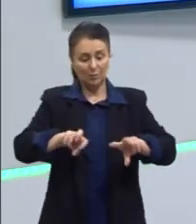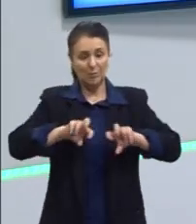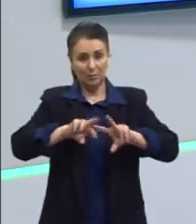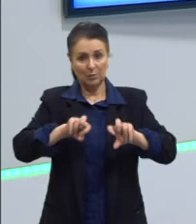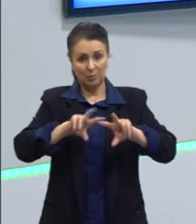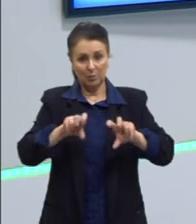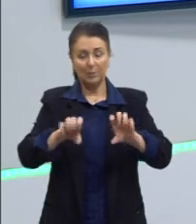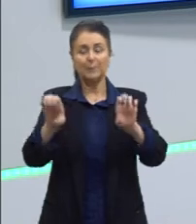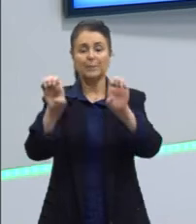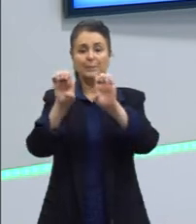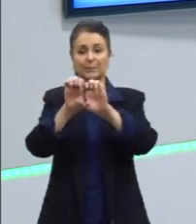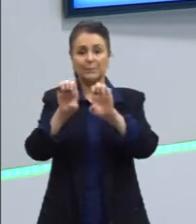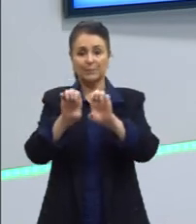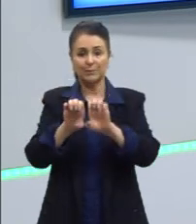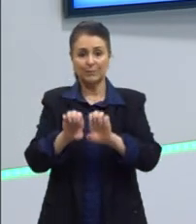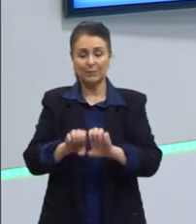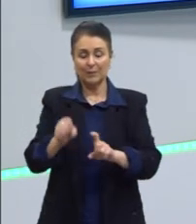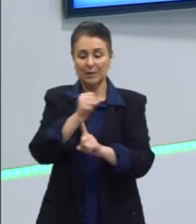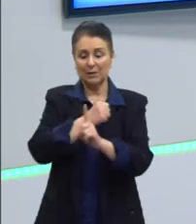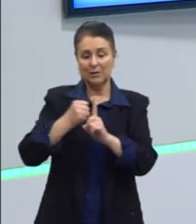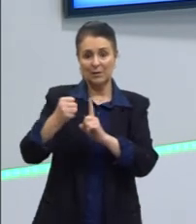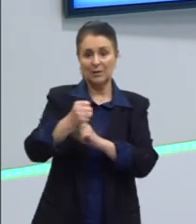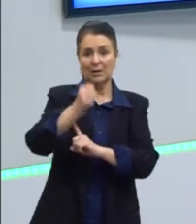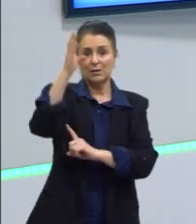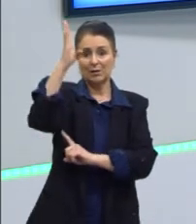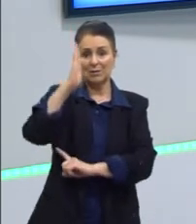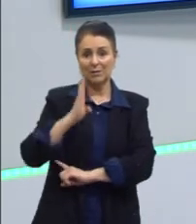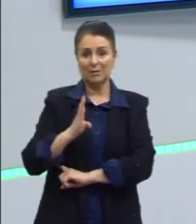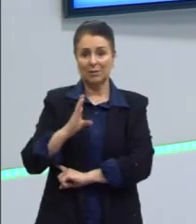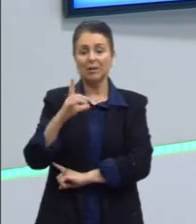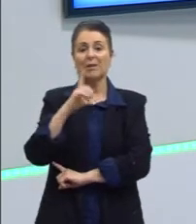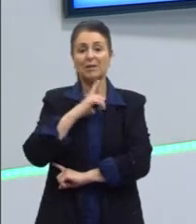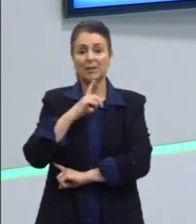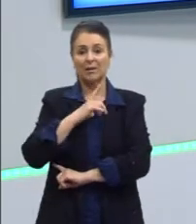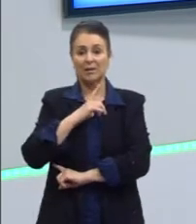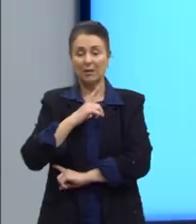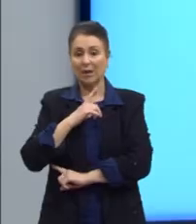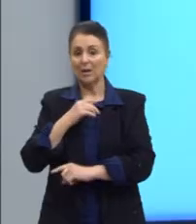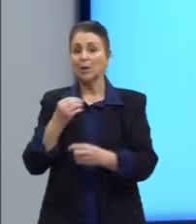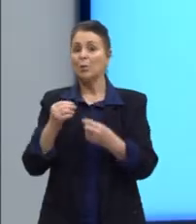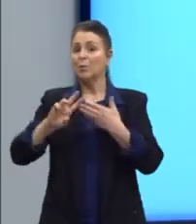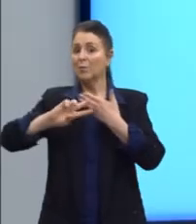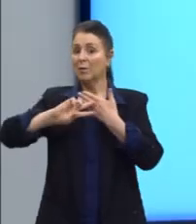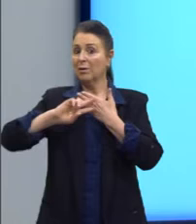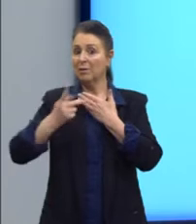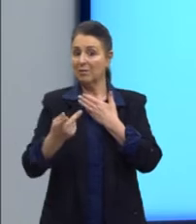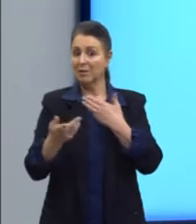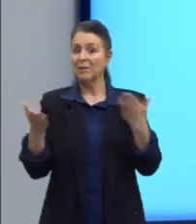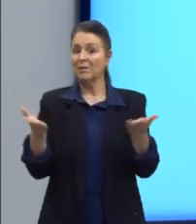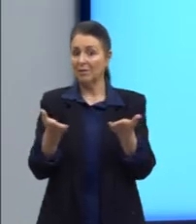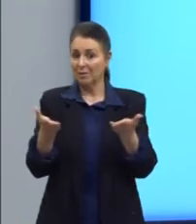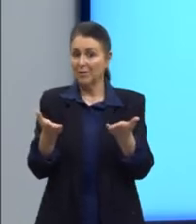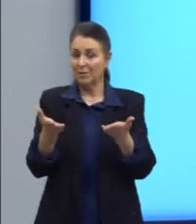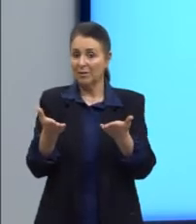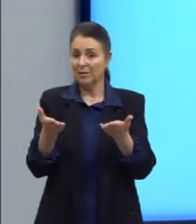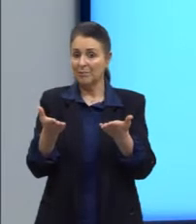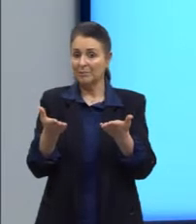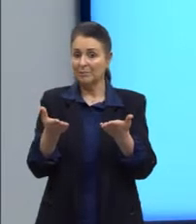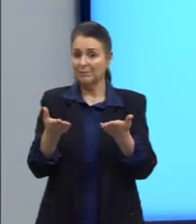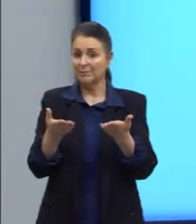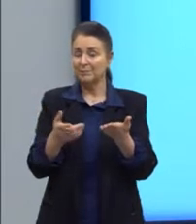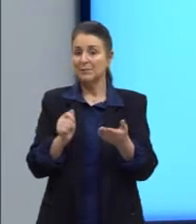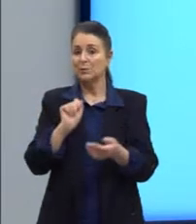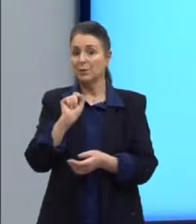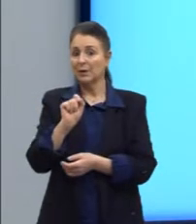estruturou a sociedade brasileira, a qual tem como uma das consequências modernas a gentrificação,